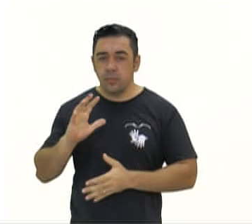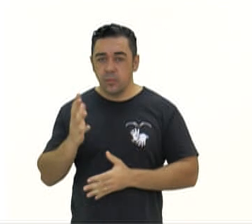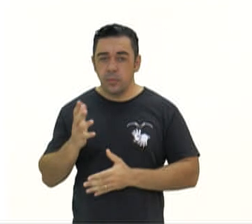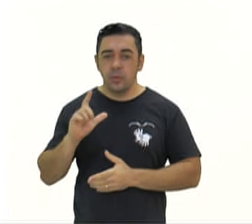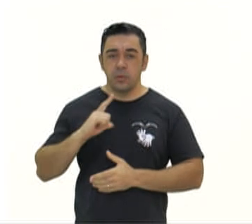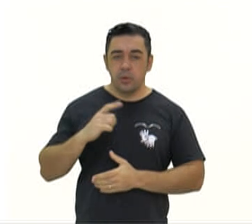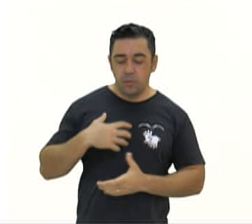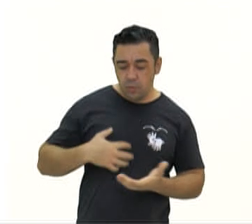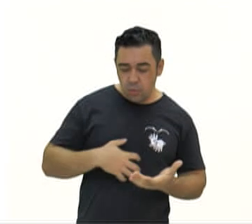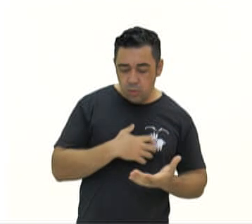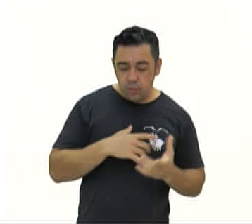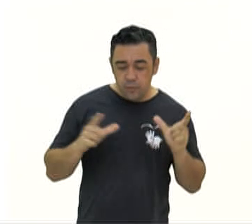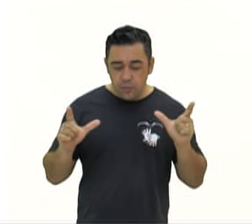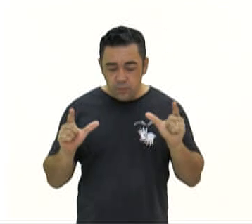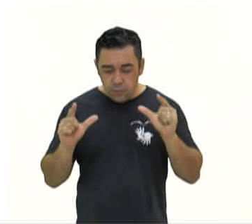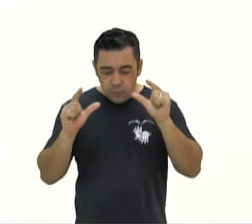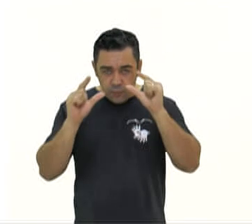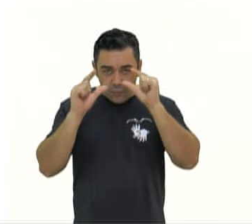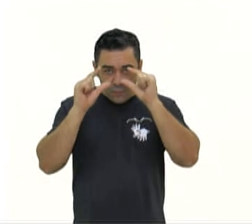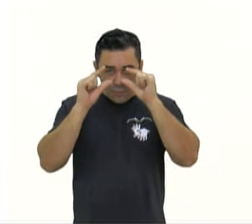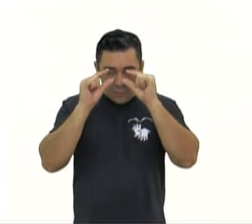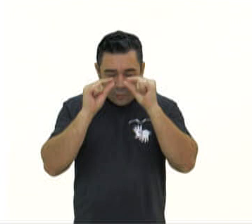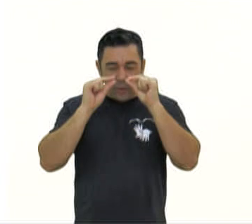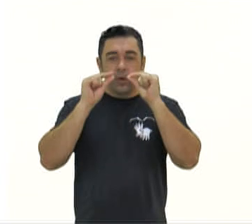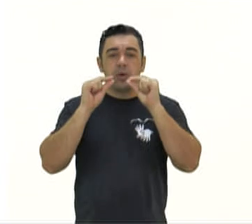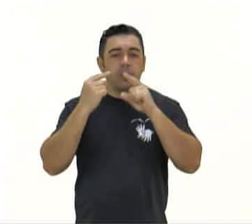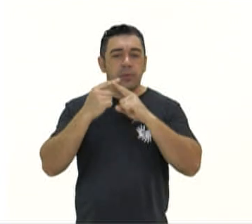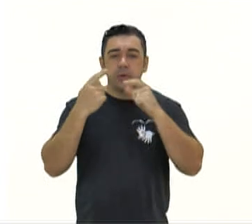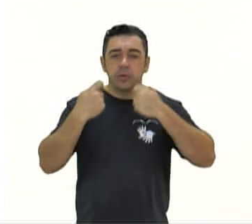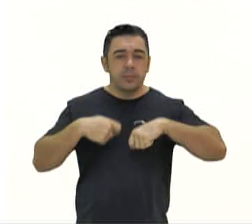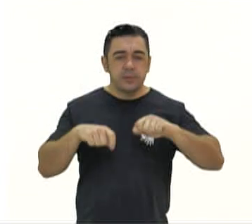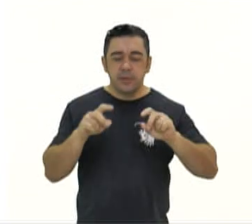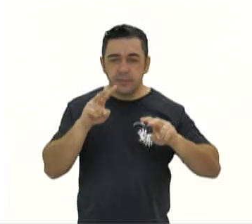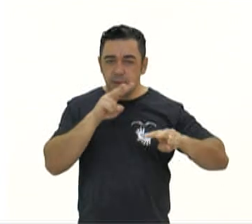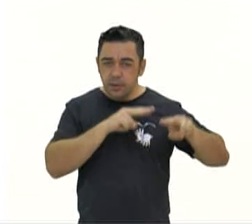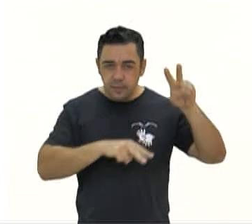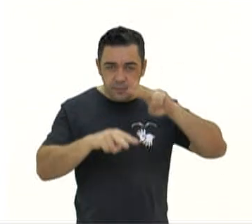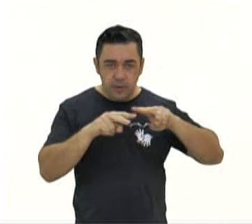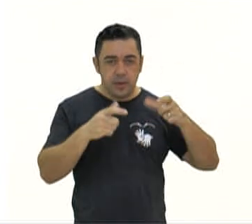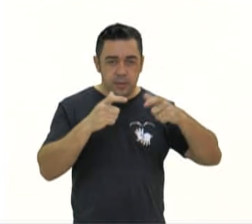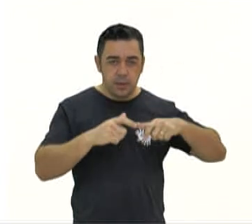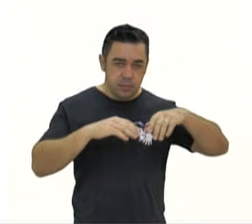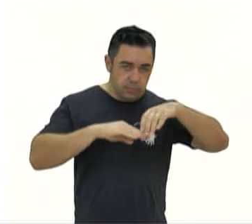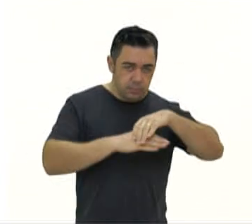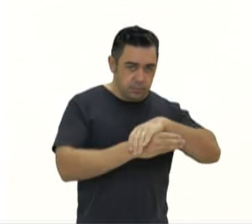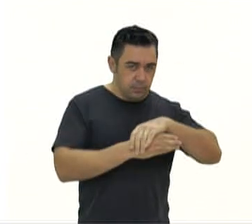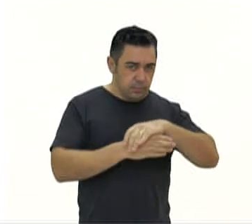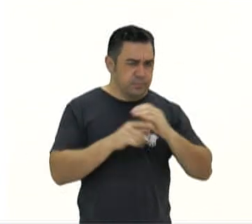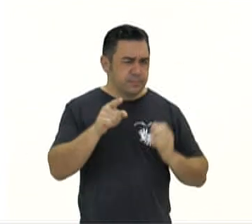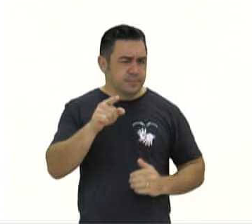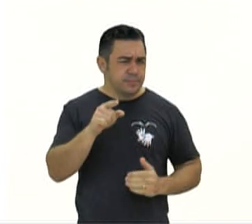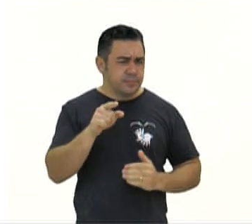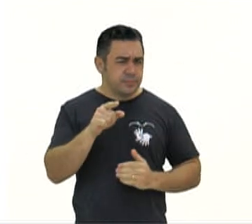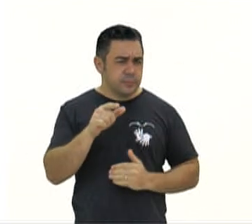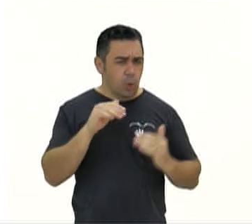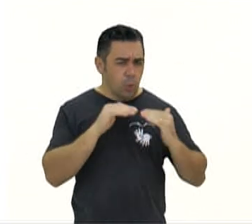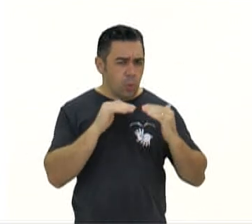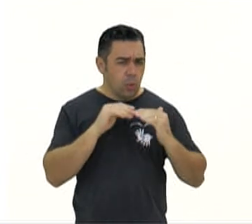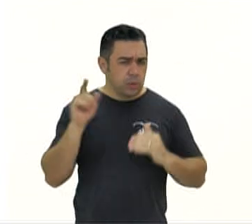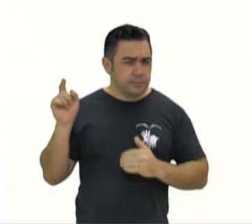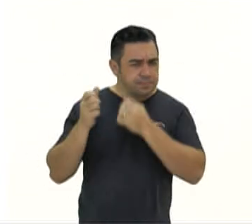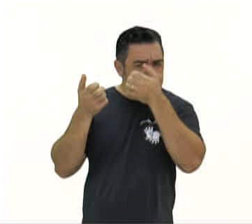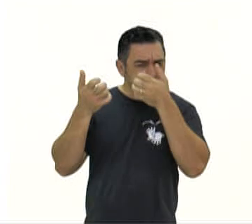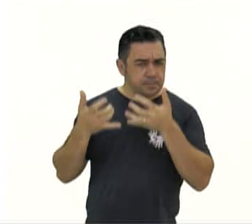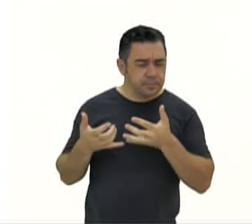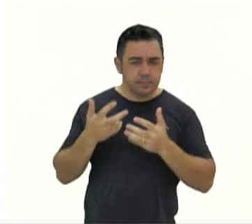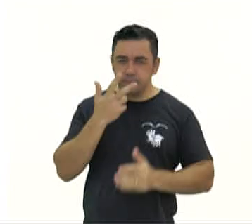ou reduzindo seus olhos por não terem mais a necessidade de enxergar em ambientes. Concordam comigo que esse enunciado aqui está dizendo